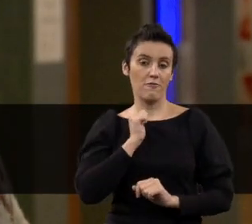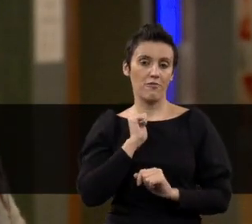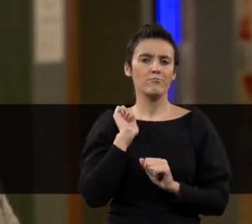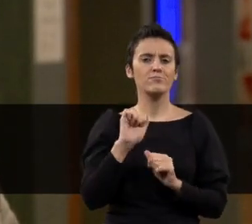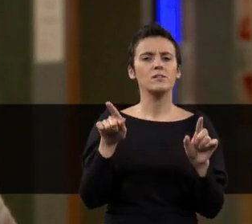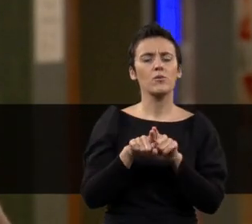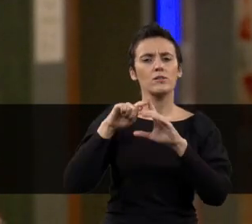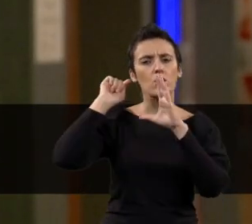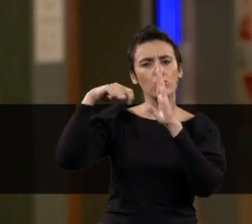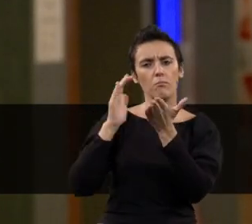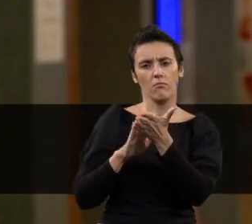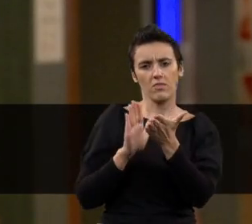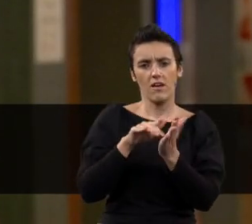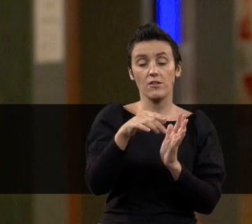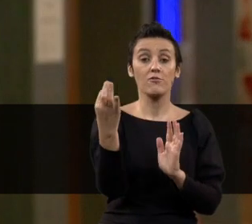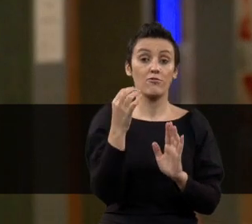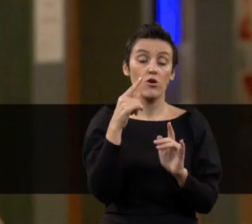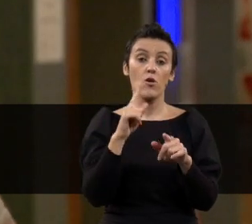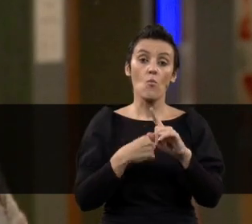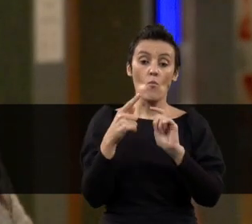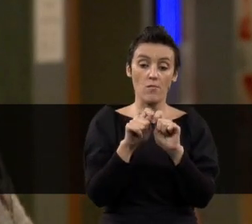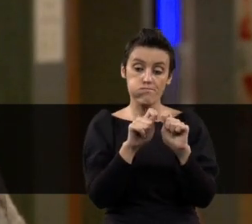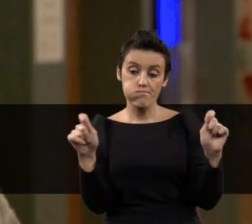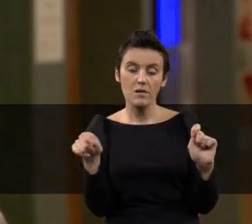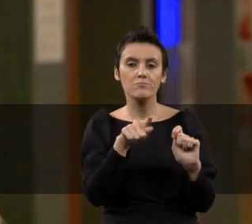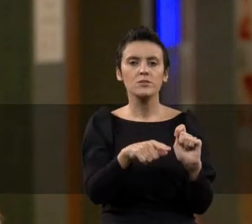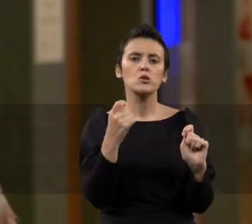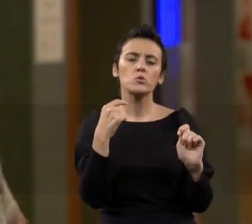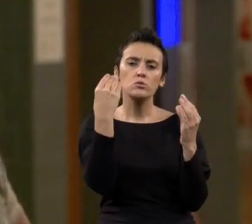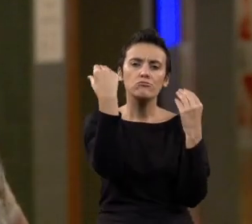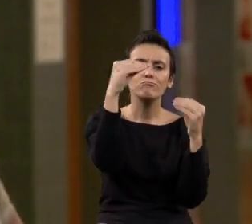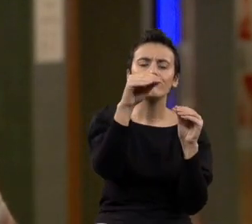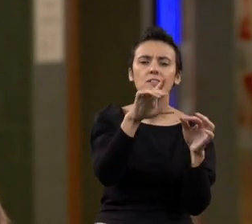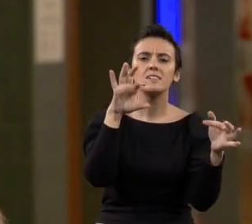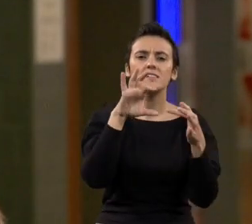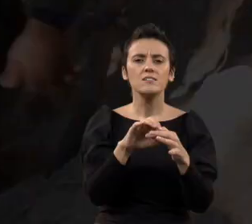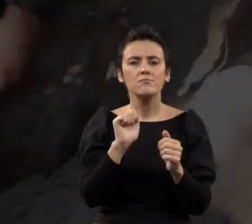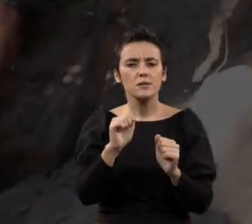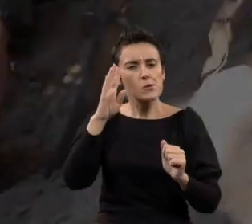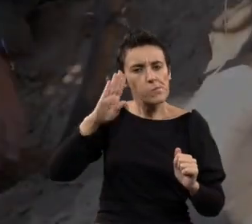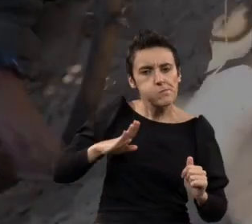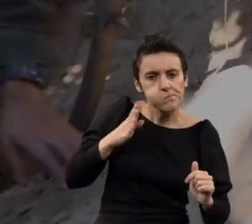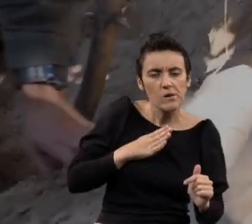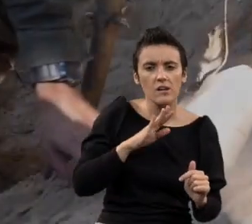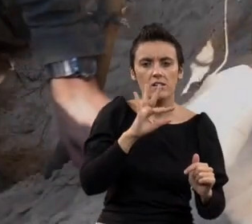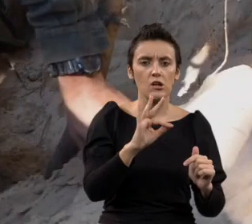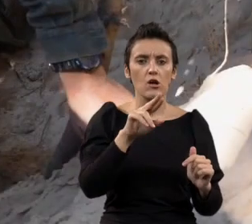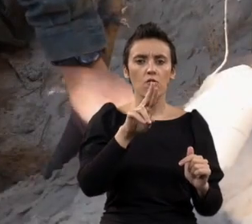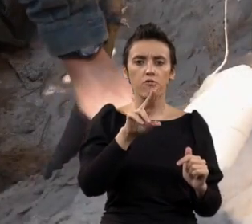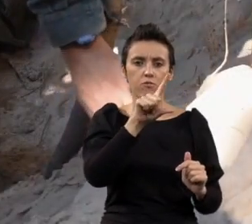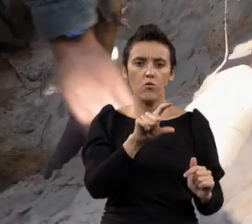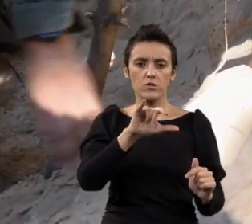acompanhar durante um ano um curso de praças fuzileiras e acompanhei as